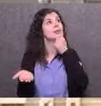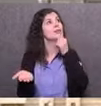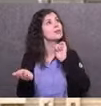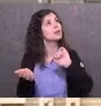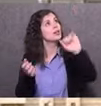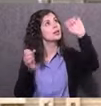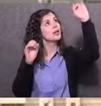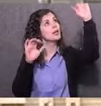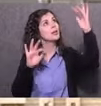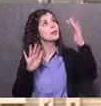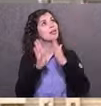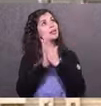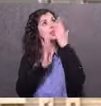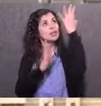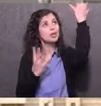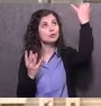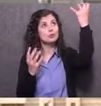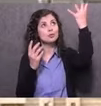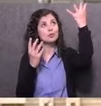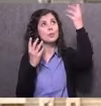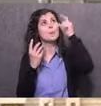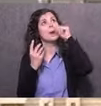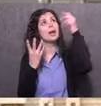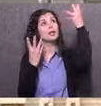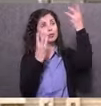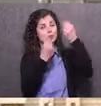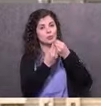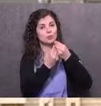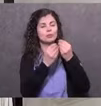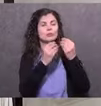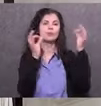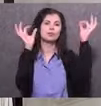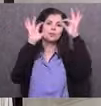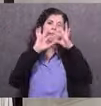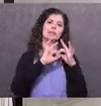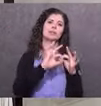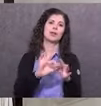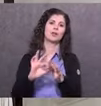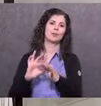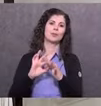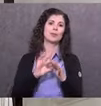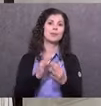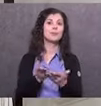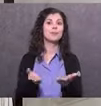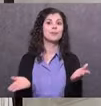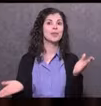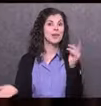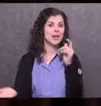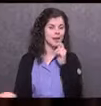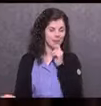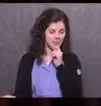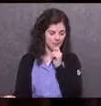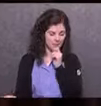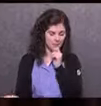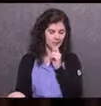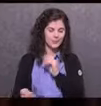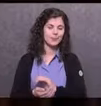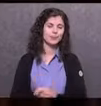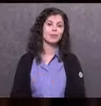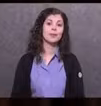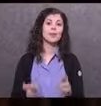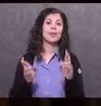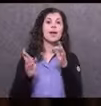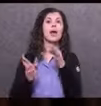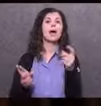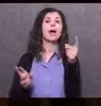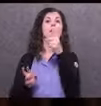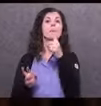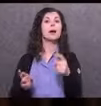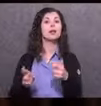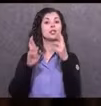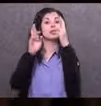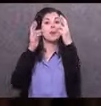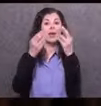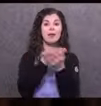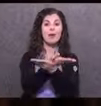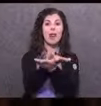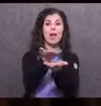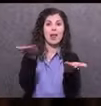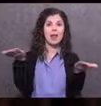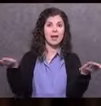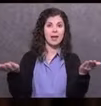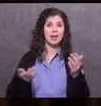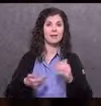vós que sois Deus com o Pai na unidade do Espírito Santo. A paz do Senhor esteja sempre